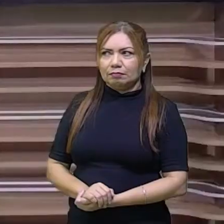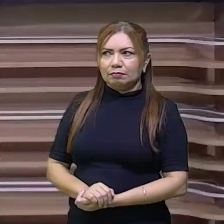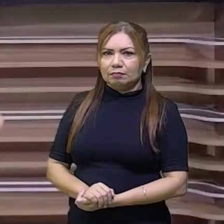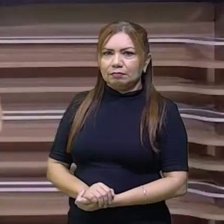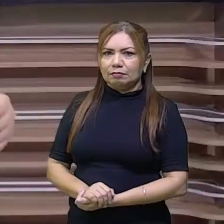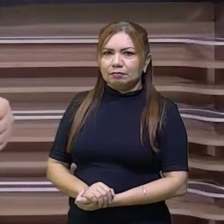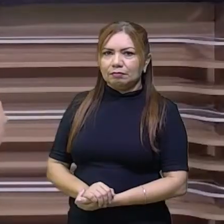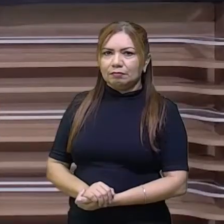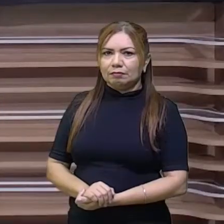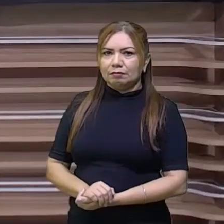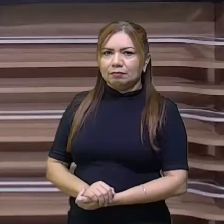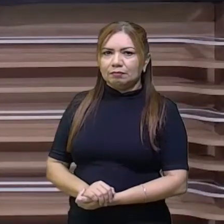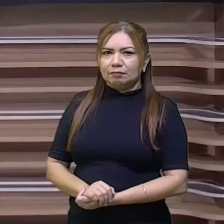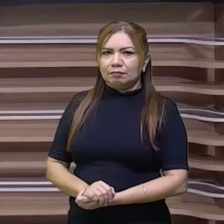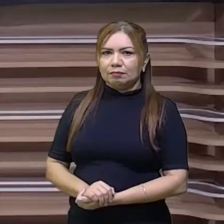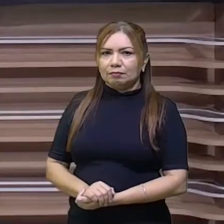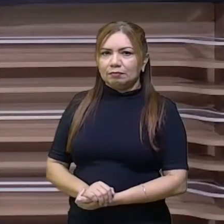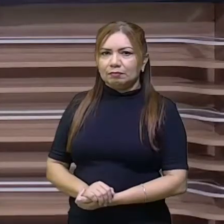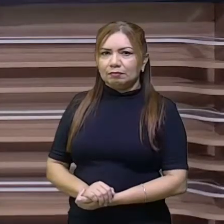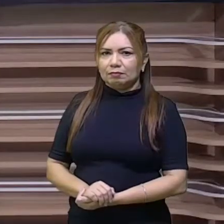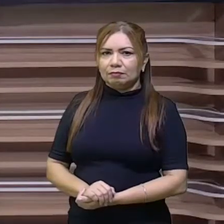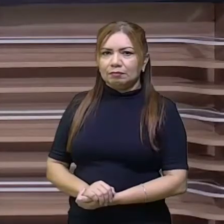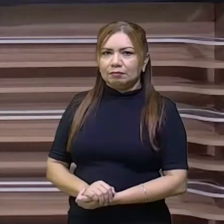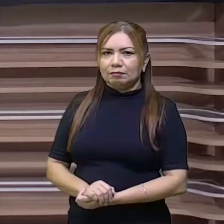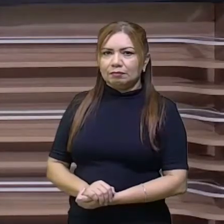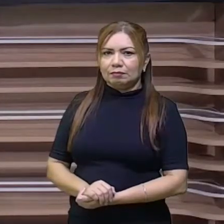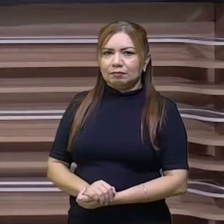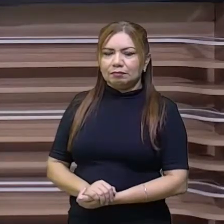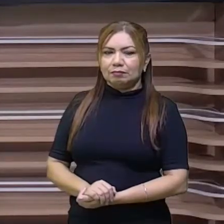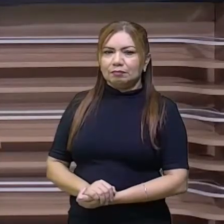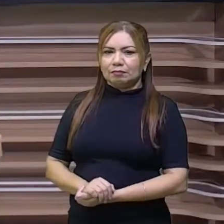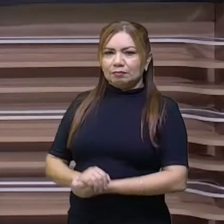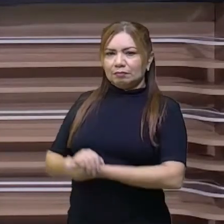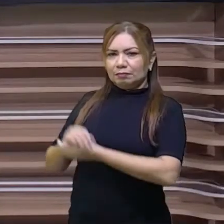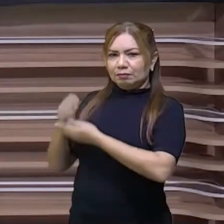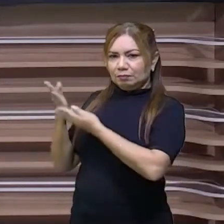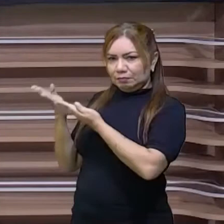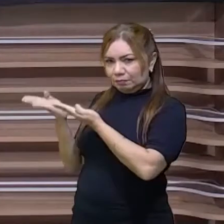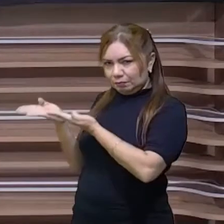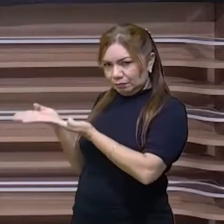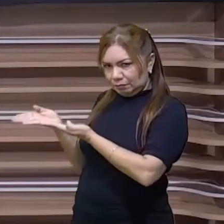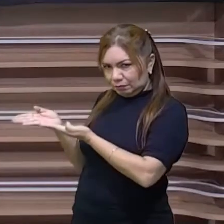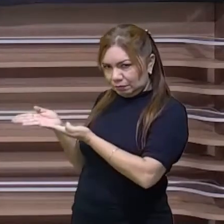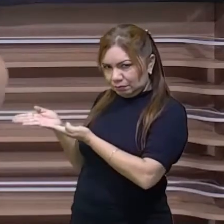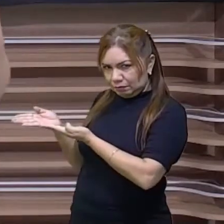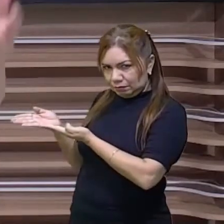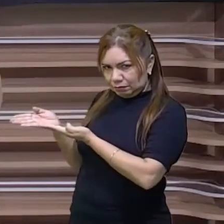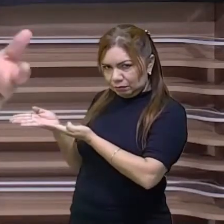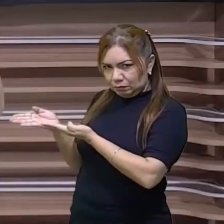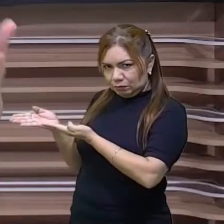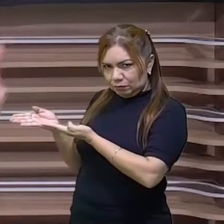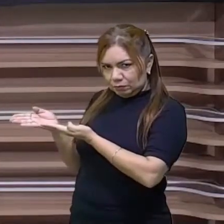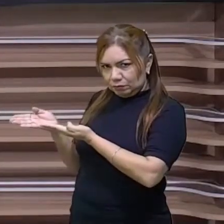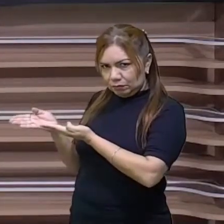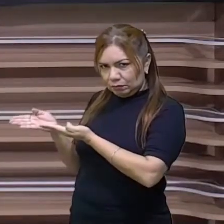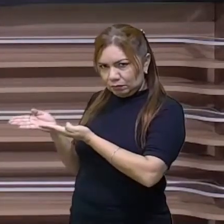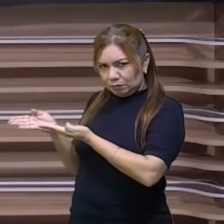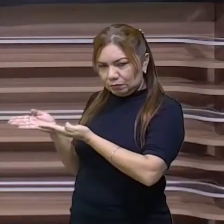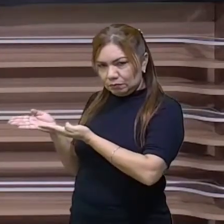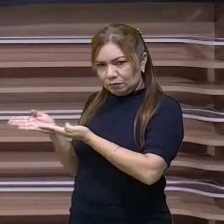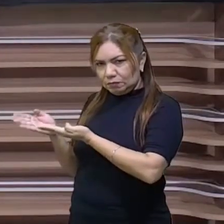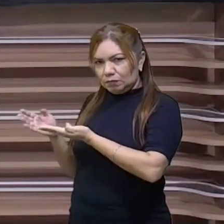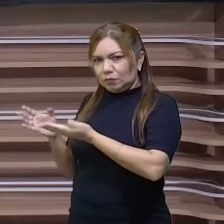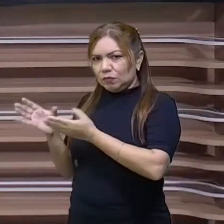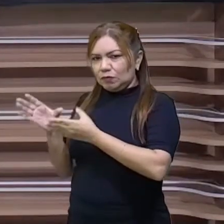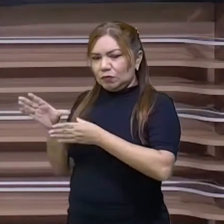trouxe você tem aí uma uma caixa uma caixa de creme dental uma caixa de perfume